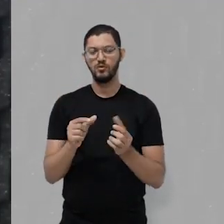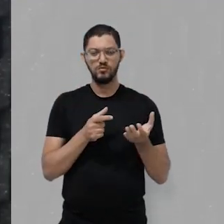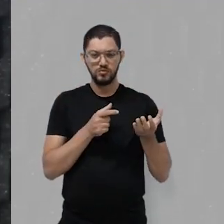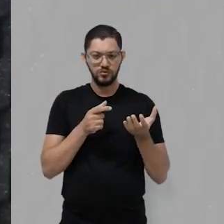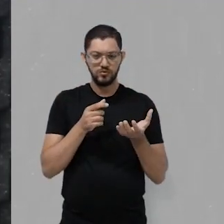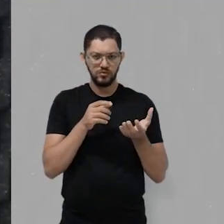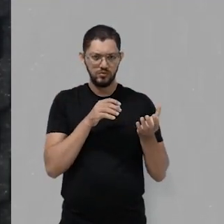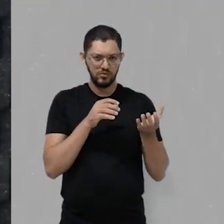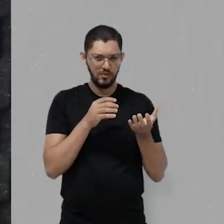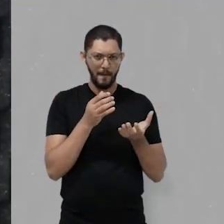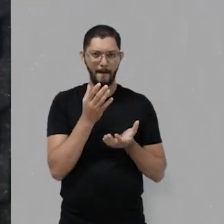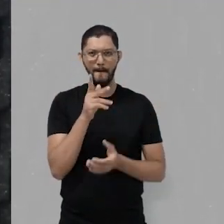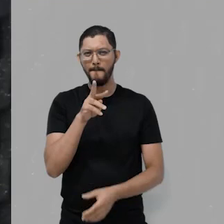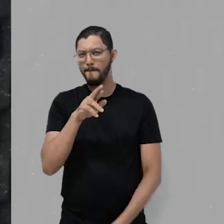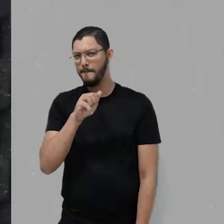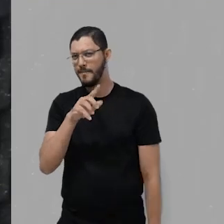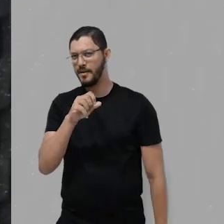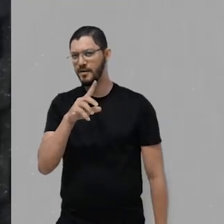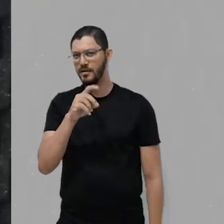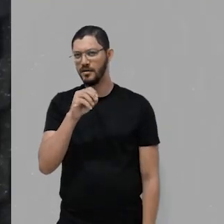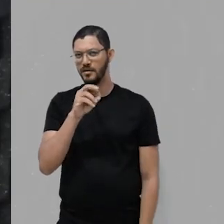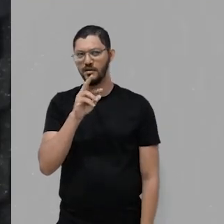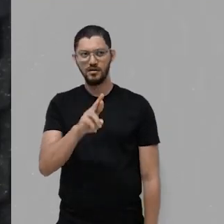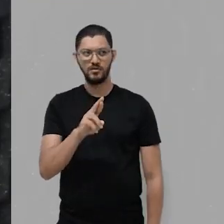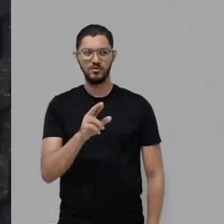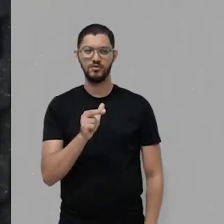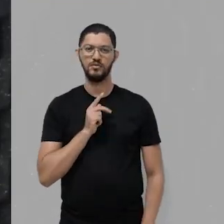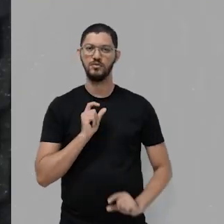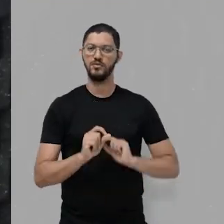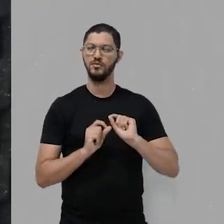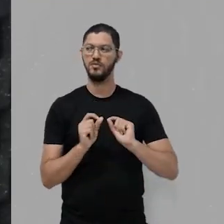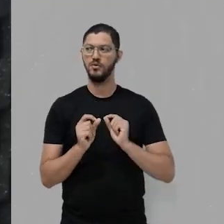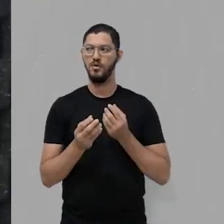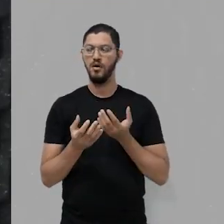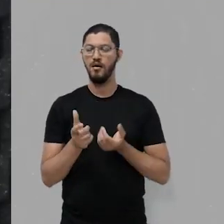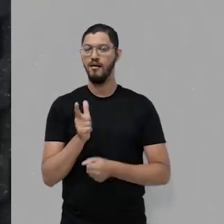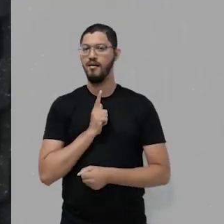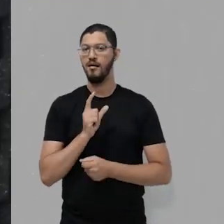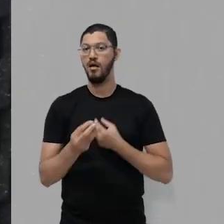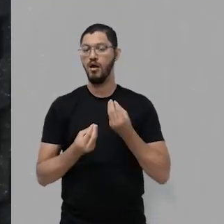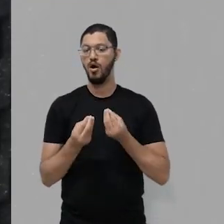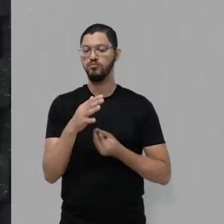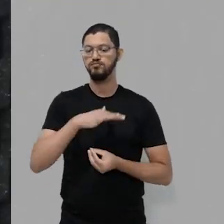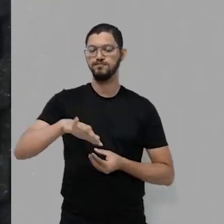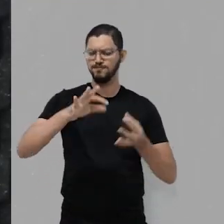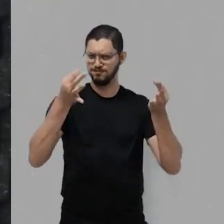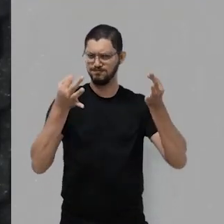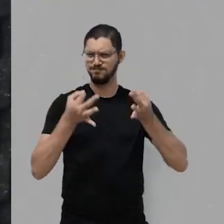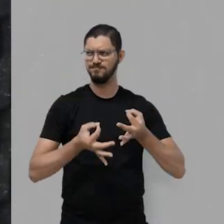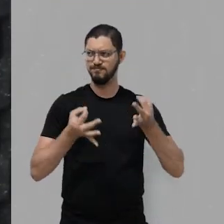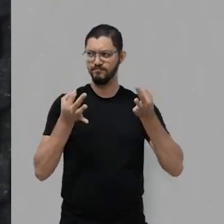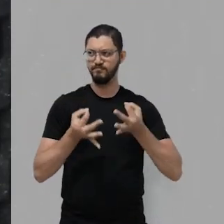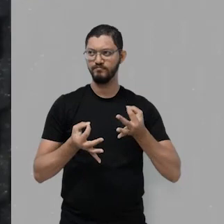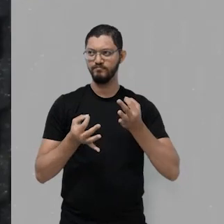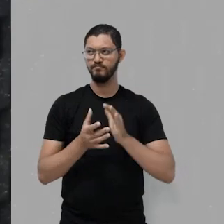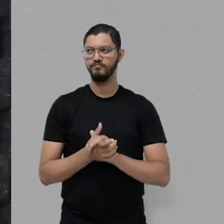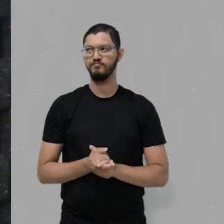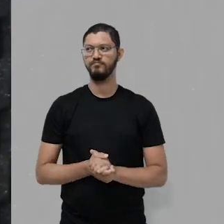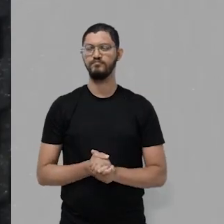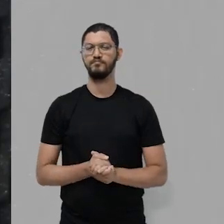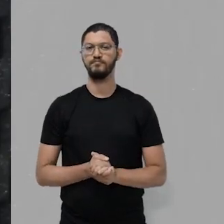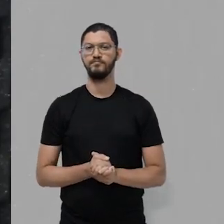predador. Então, se tinha muito alimento, esses predadores eles tinham condições perfeitas, né,